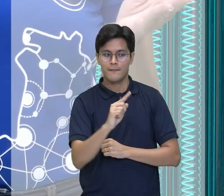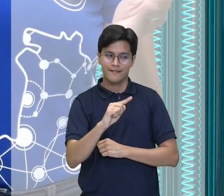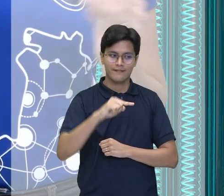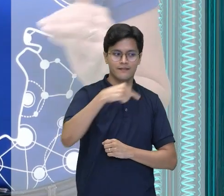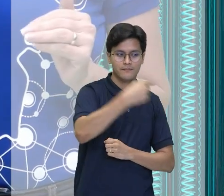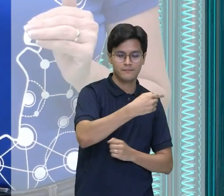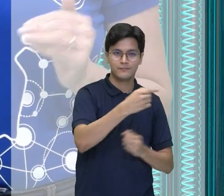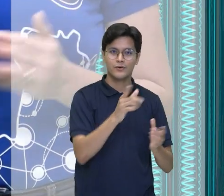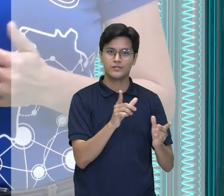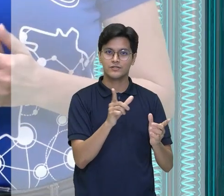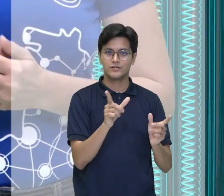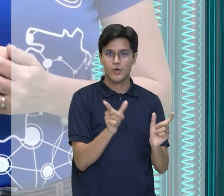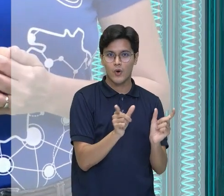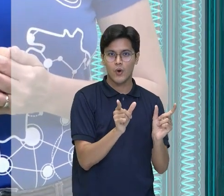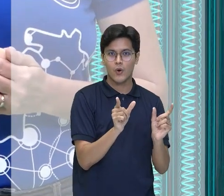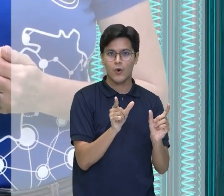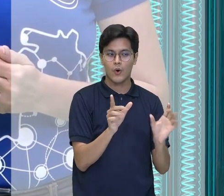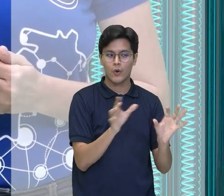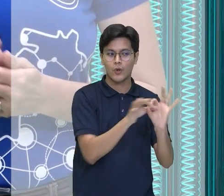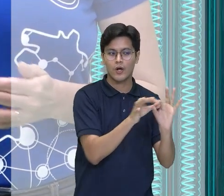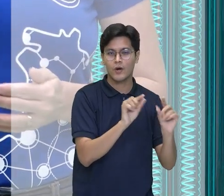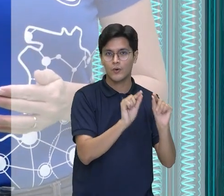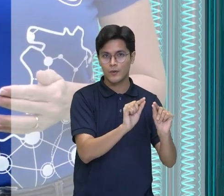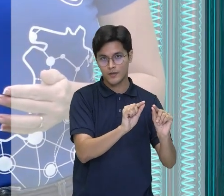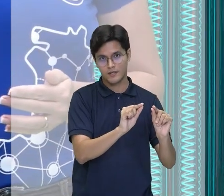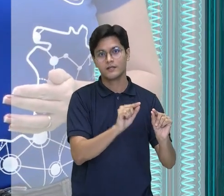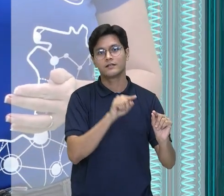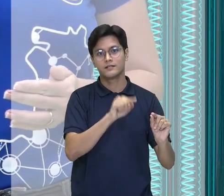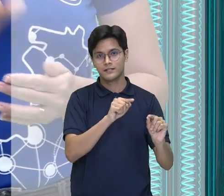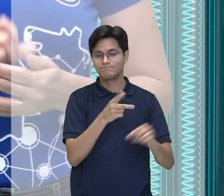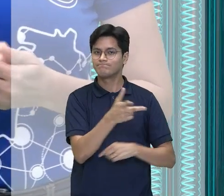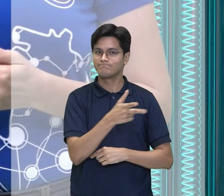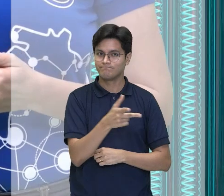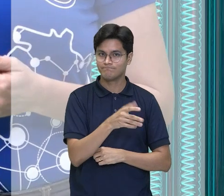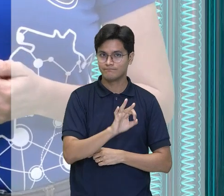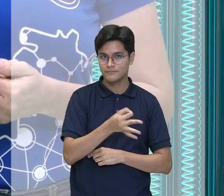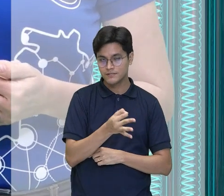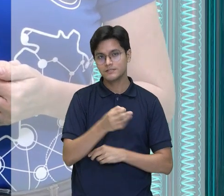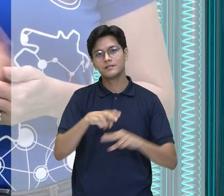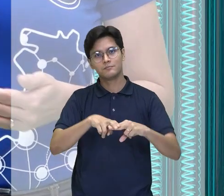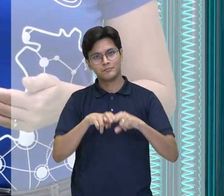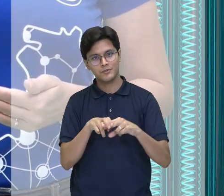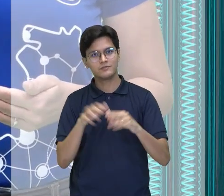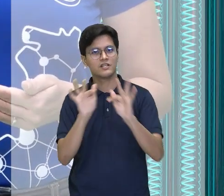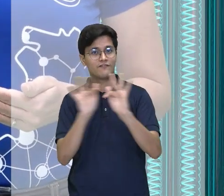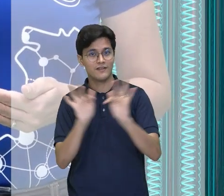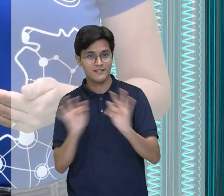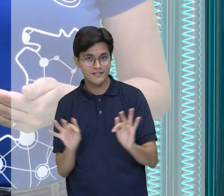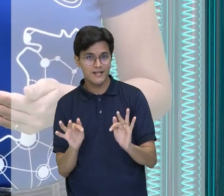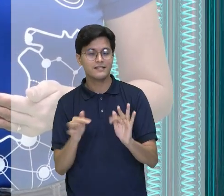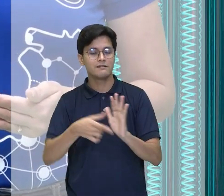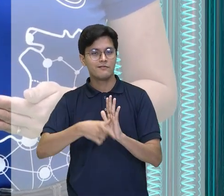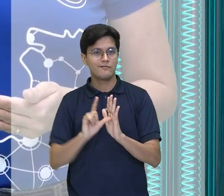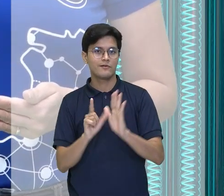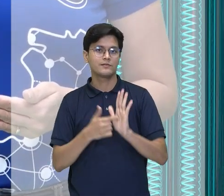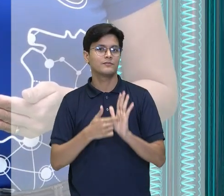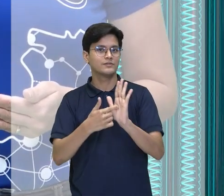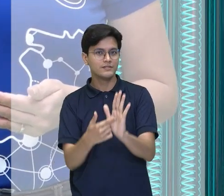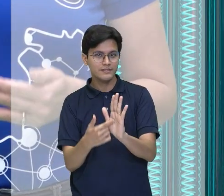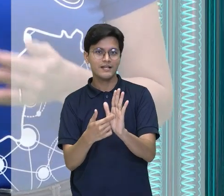minhas frases, nas frases a respeito da Victoria, a palavra her estava lá no final, né? Depois de